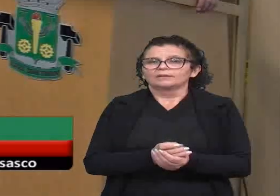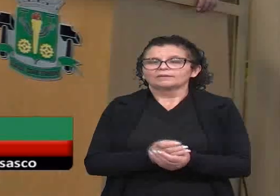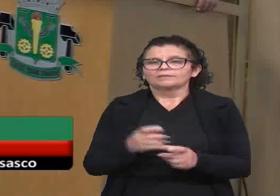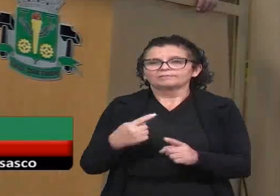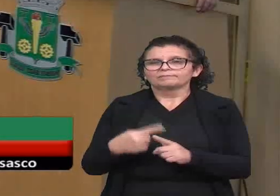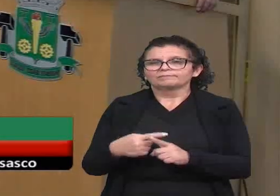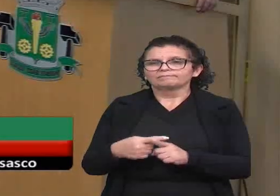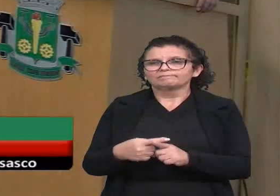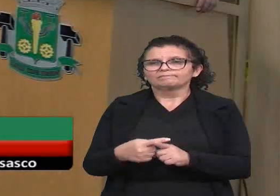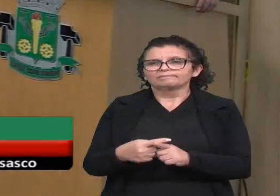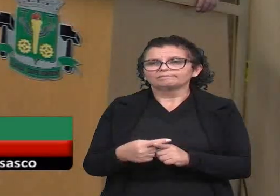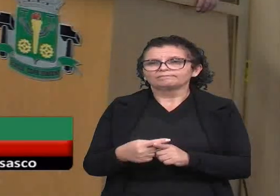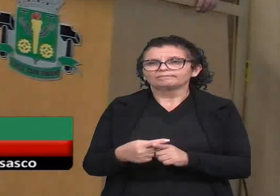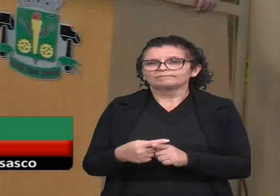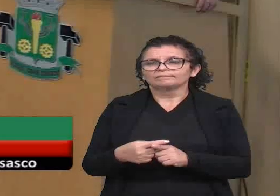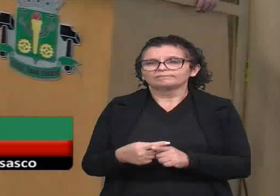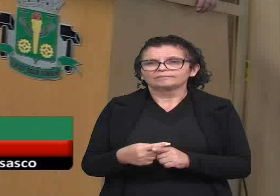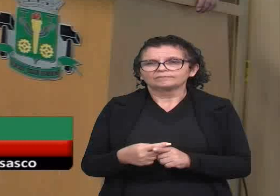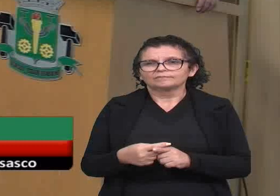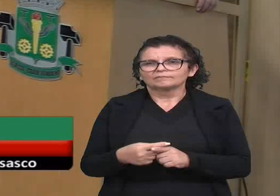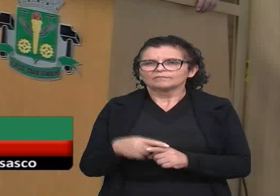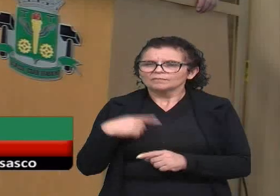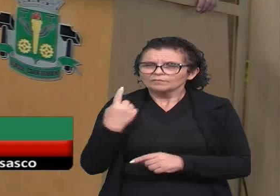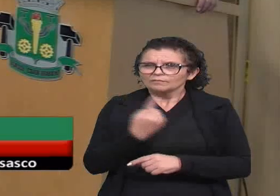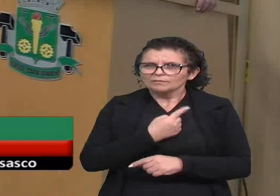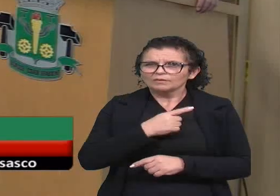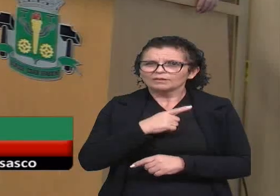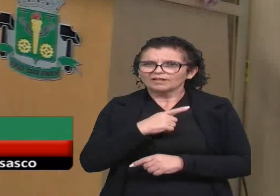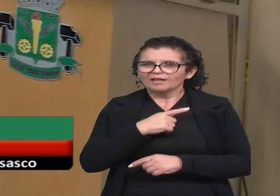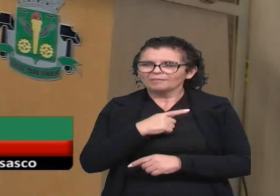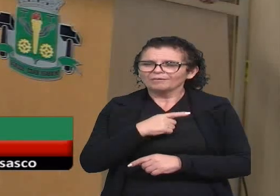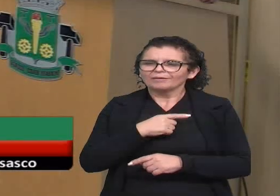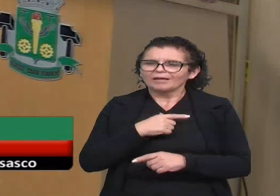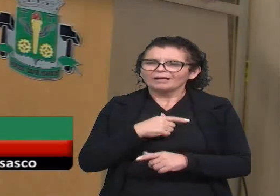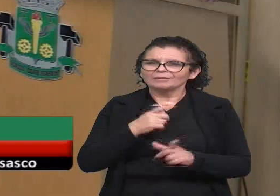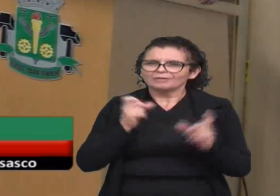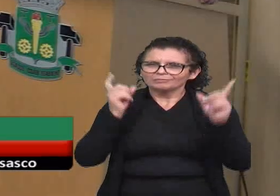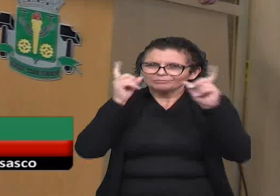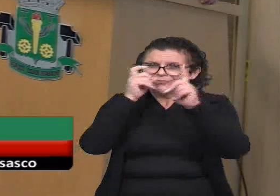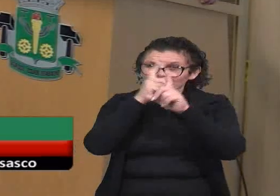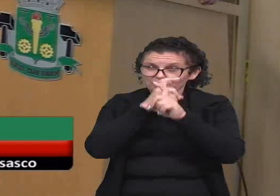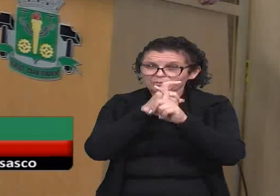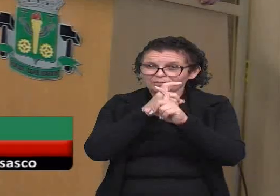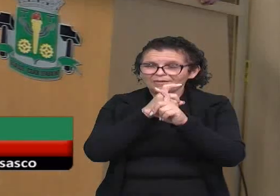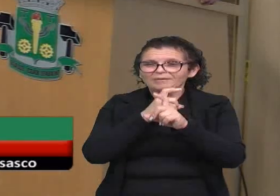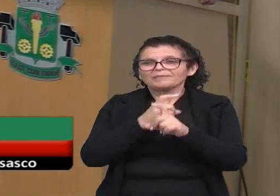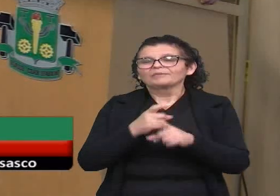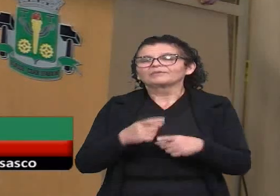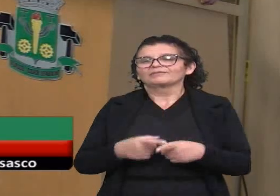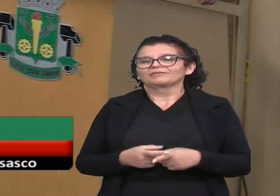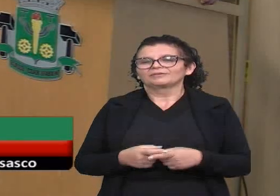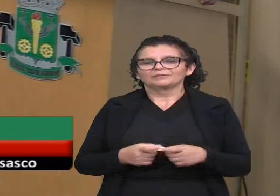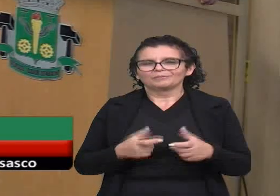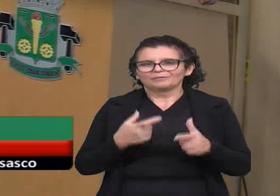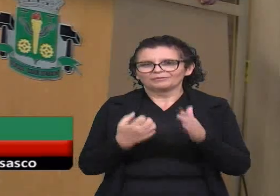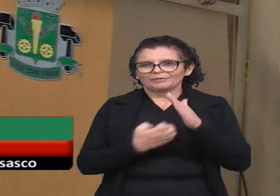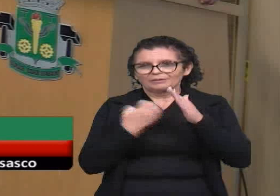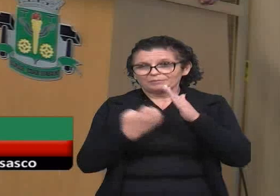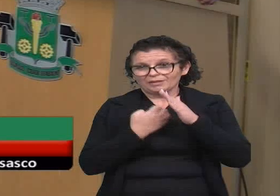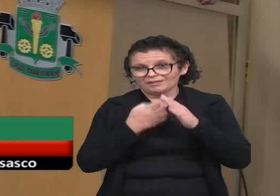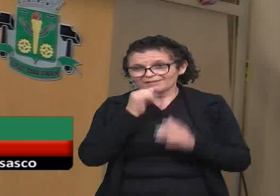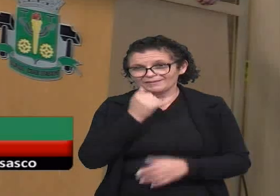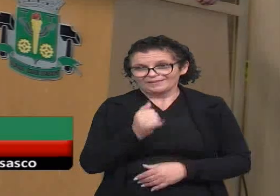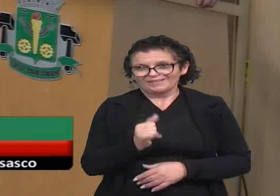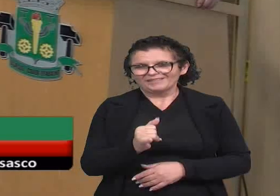porque a gente tem um certo problema com a Enel, que a gente não tem um